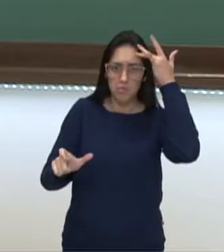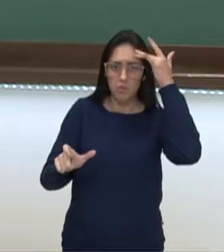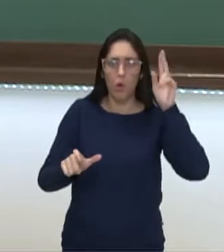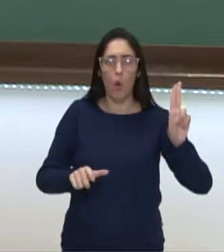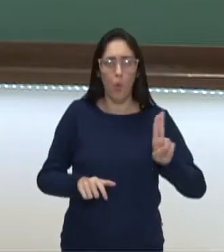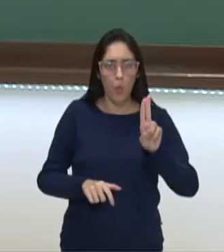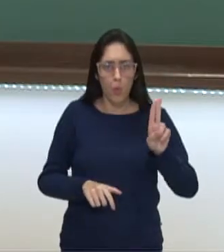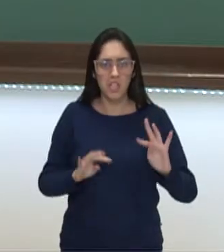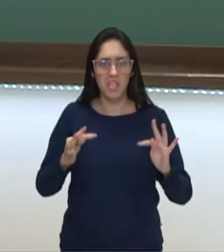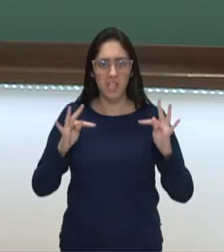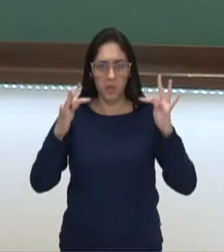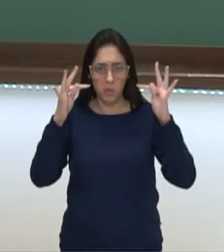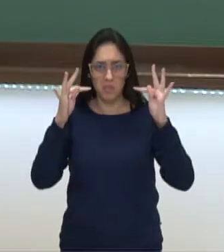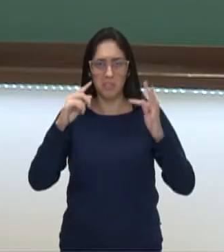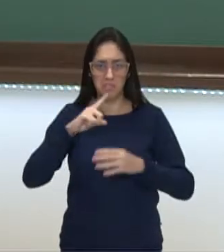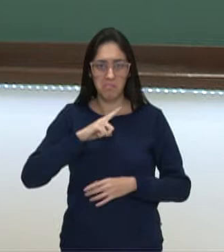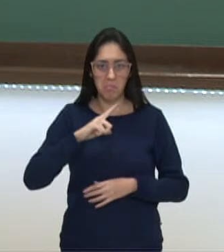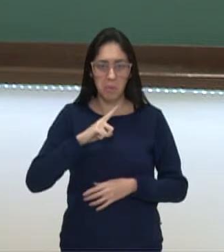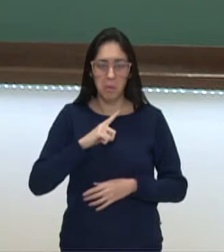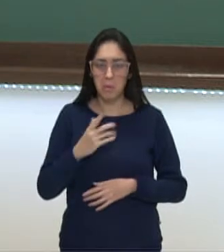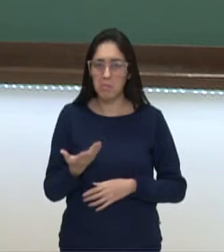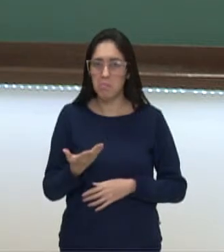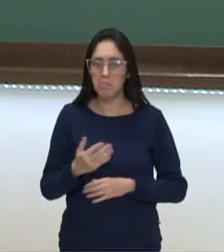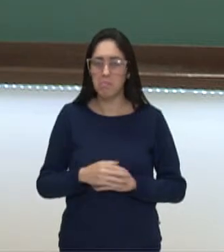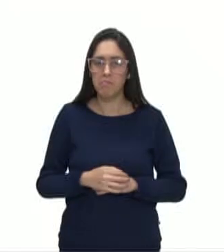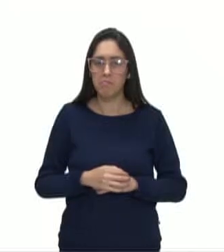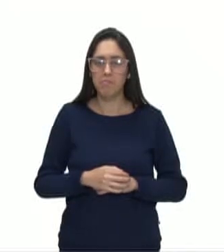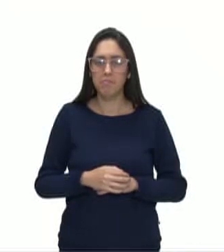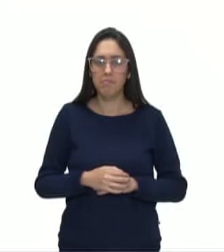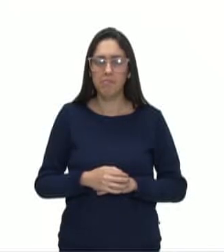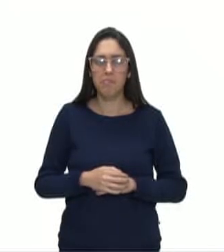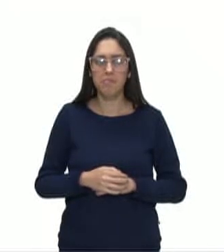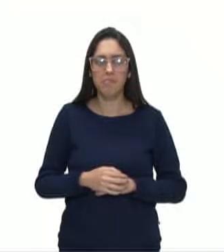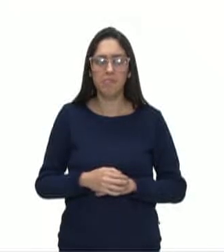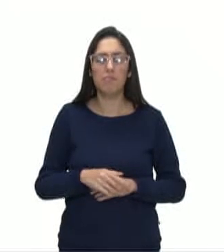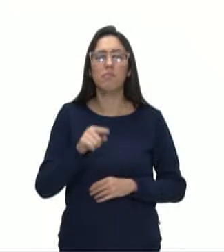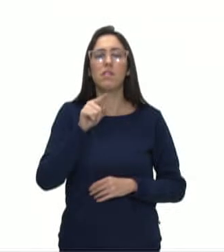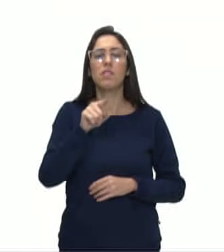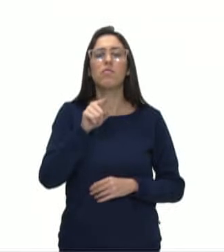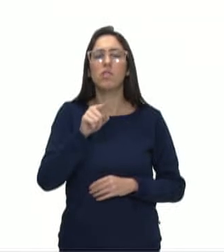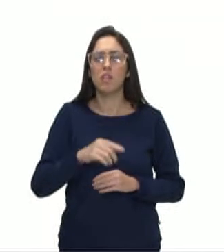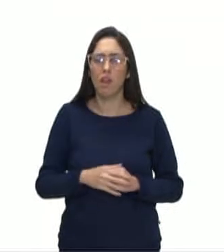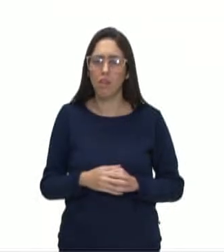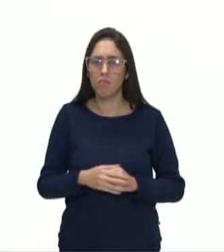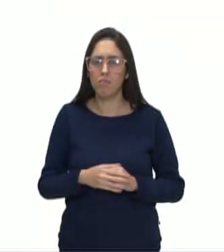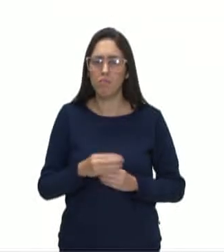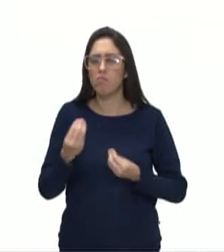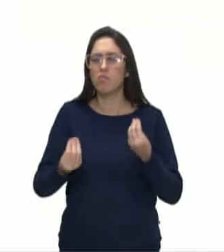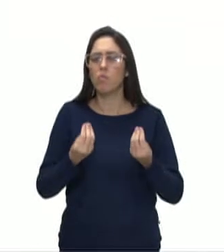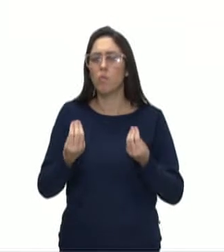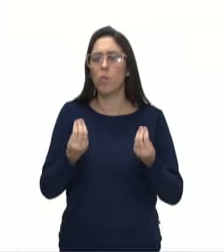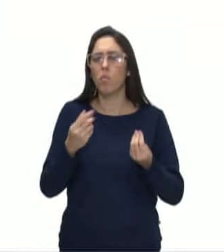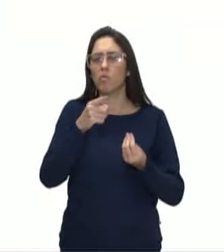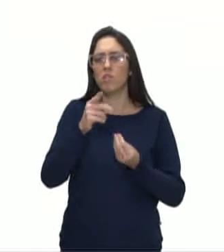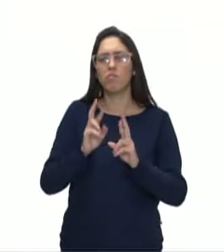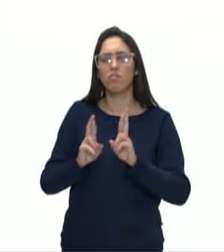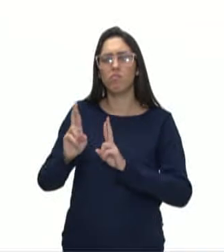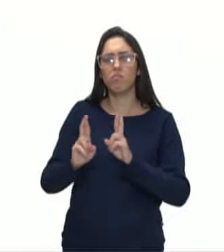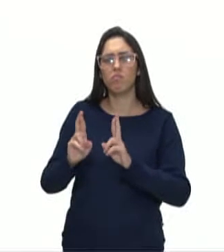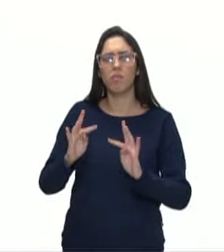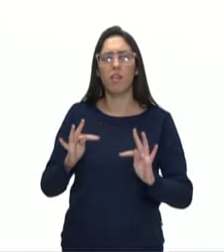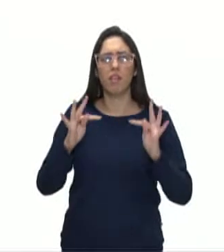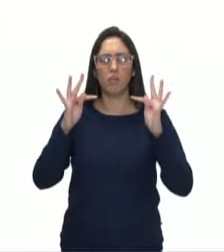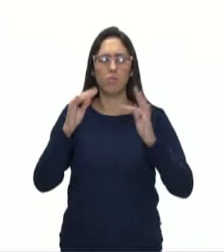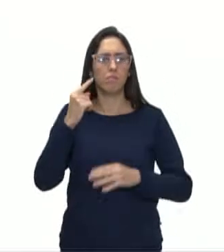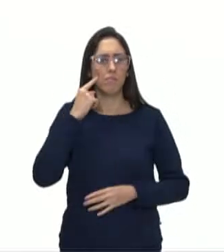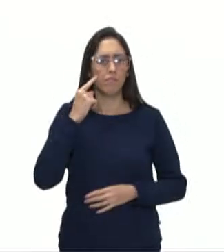aí, das tecnologias? E tu, como estudas? Vamos analisar aqui que